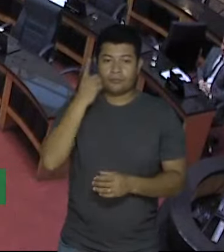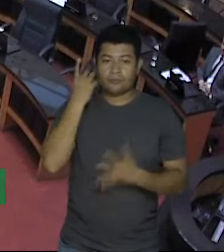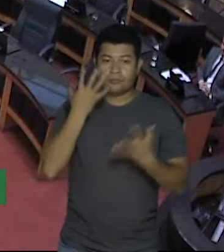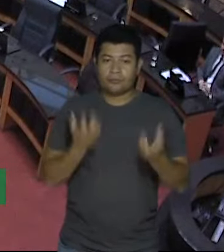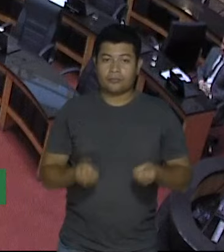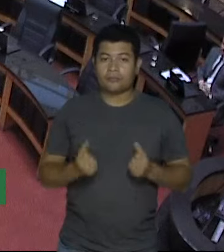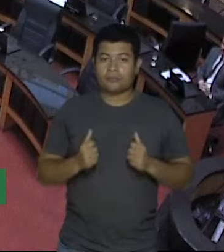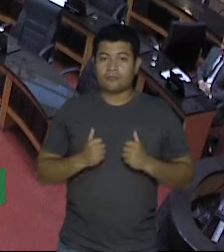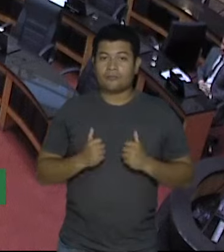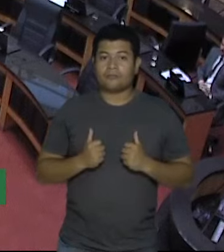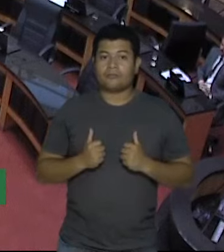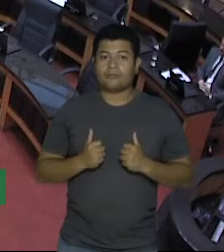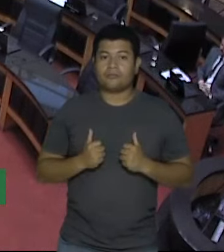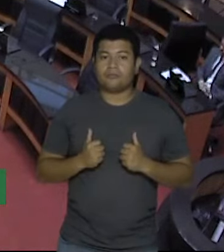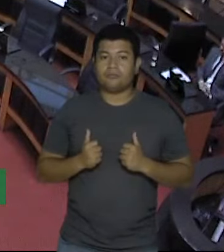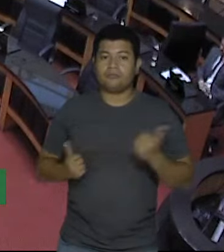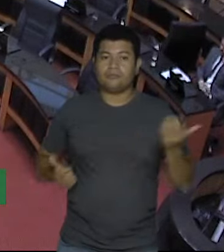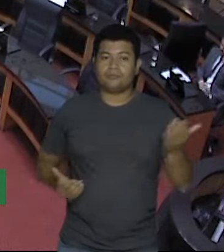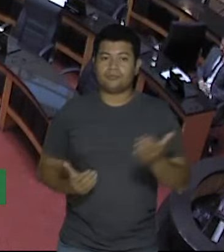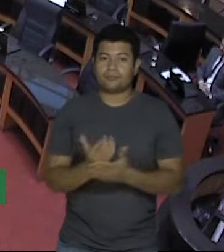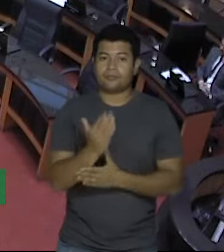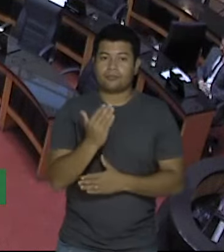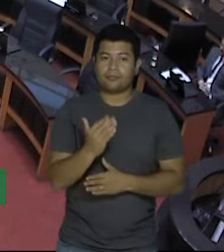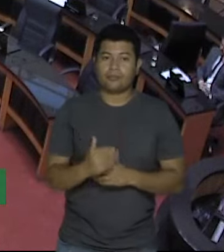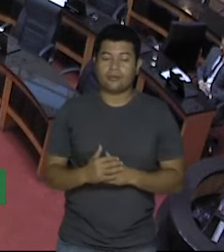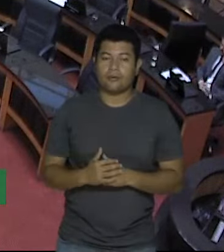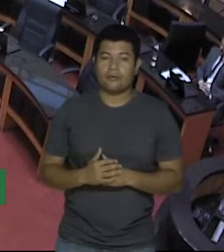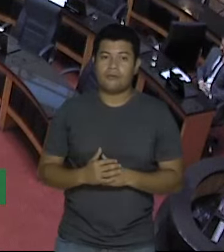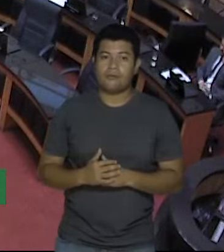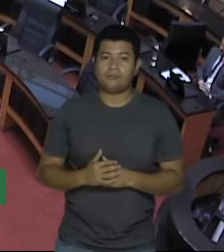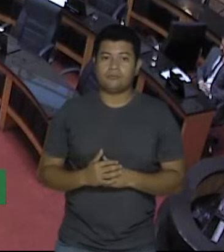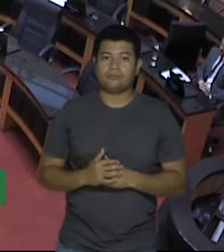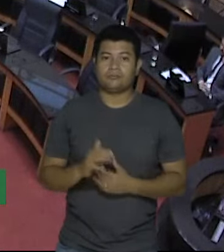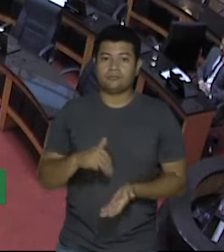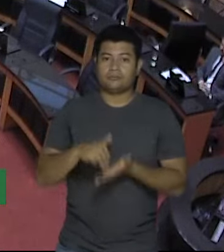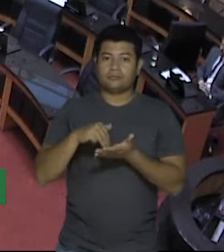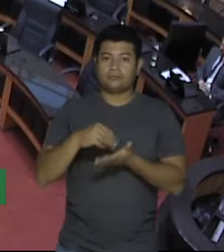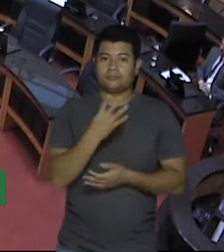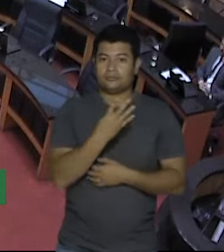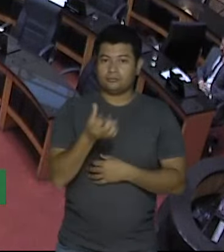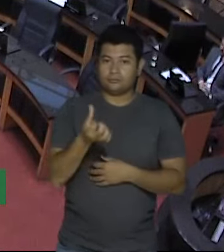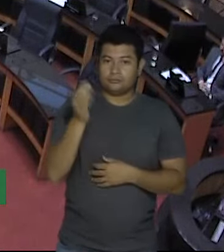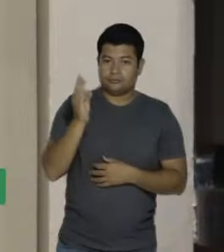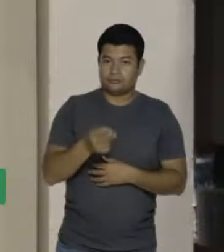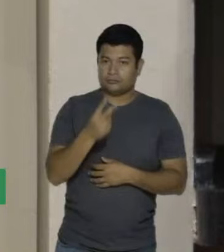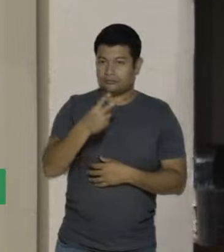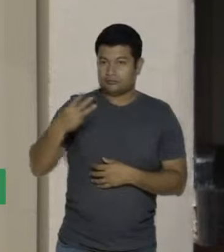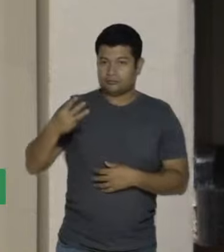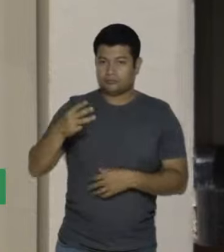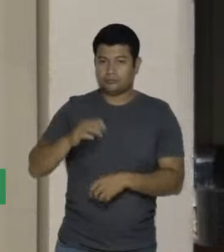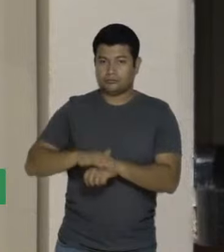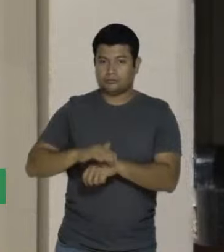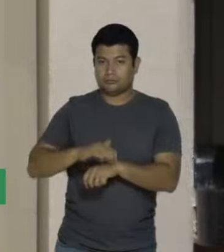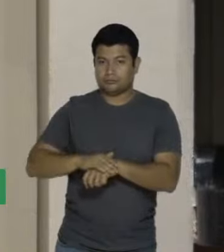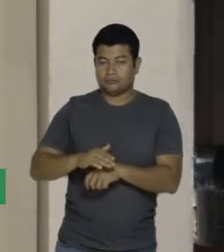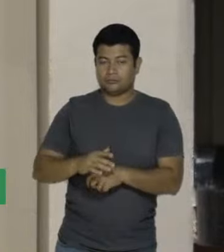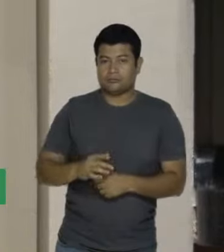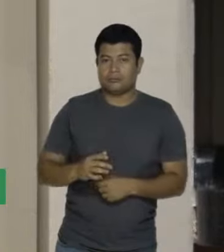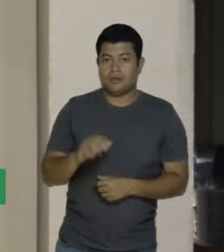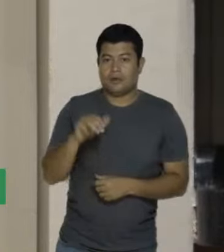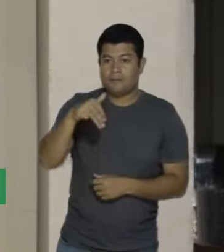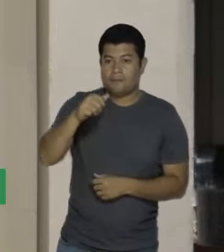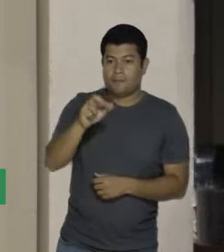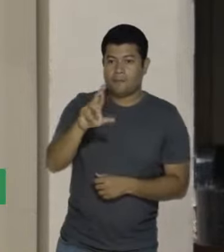aprovam permanes como se encontra aprovado por unanimidade Moção 46 2023 autoria Deputado Marcos da Rosa